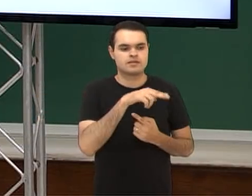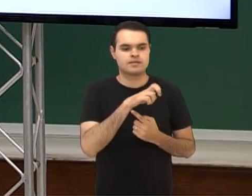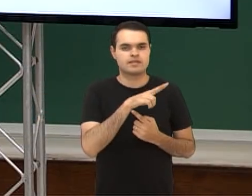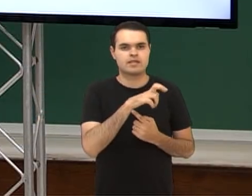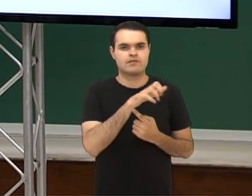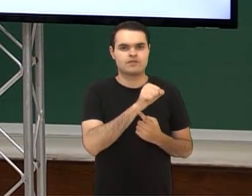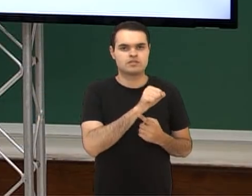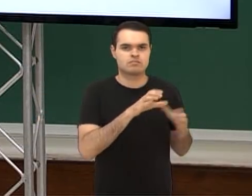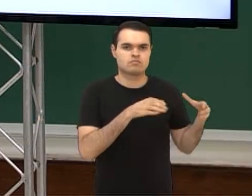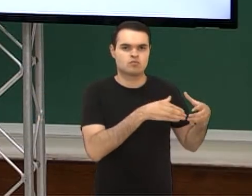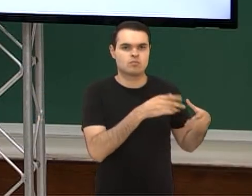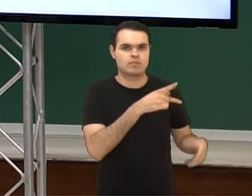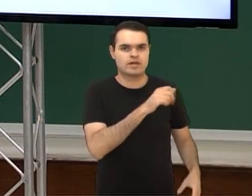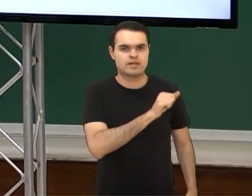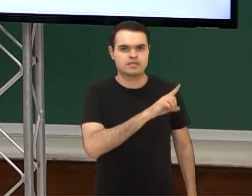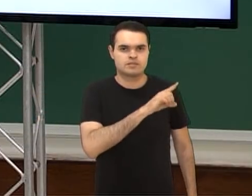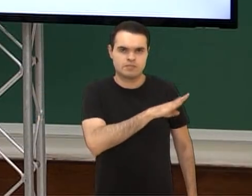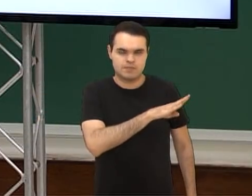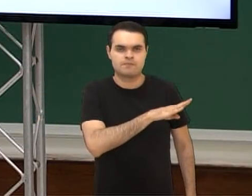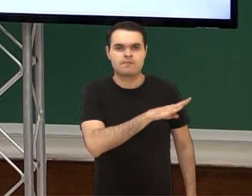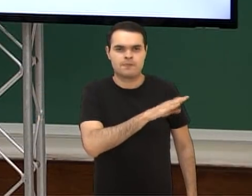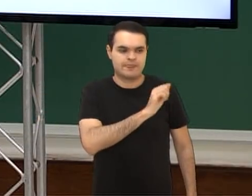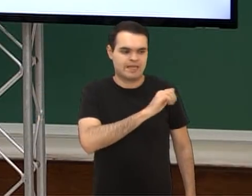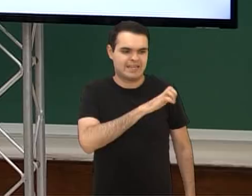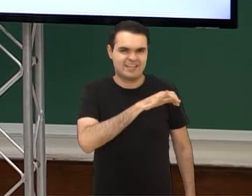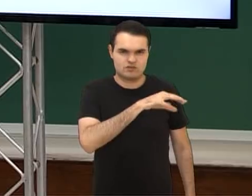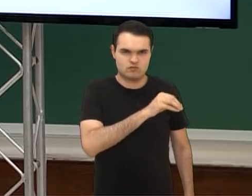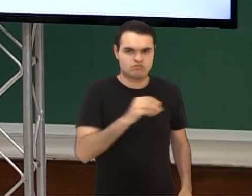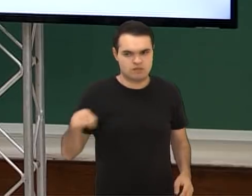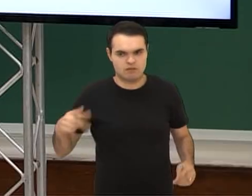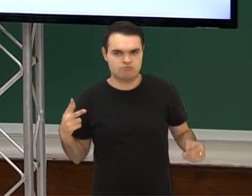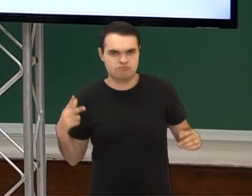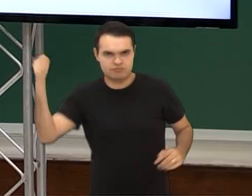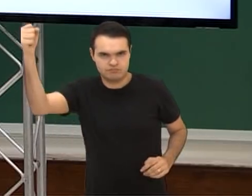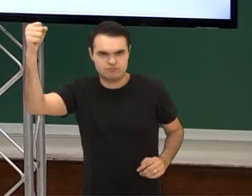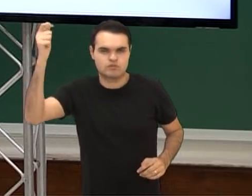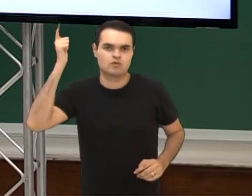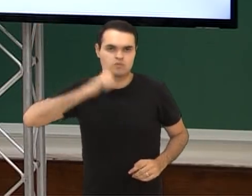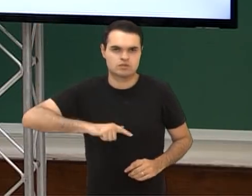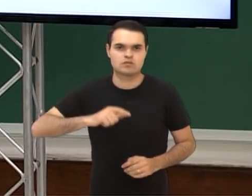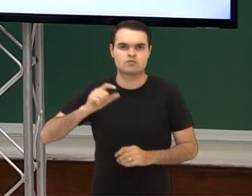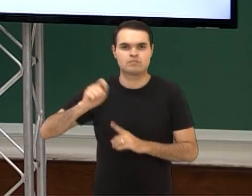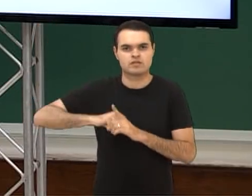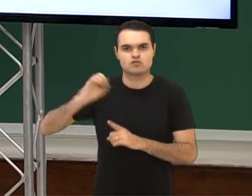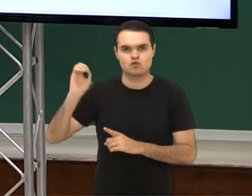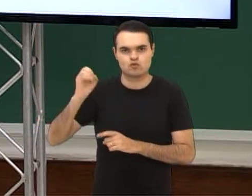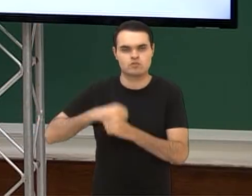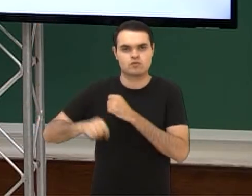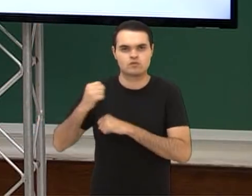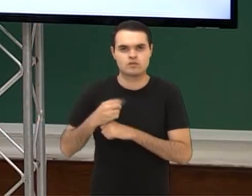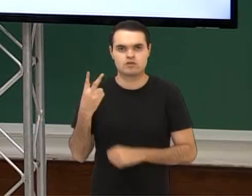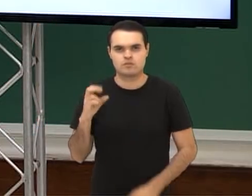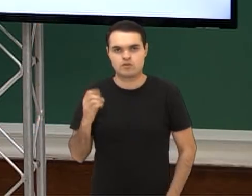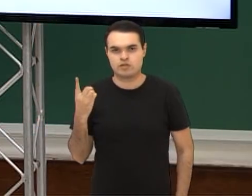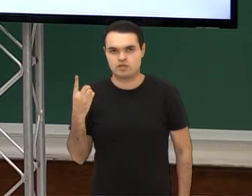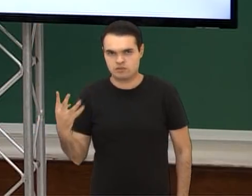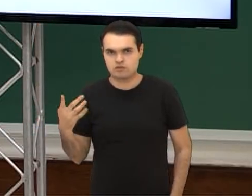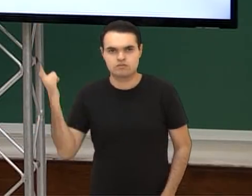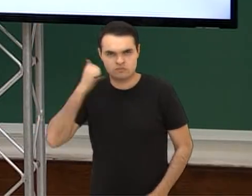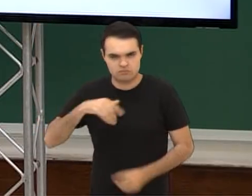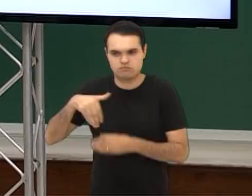do PSDB. Então ela conseguiu se reeleger em outubro de 2014. Foi